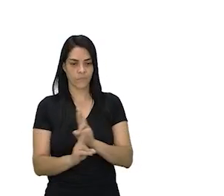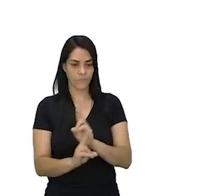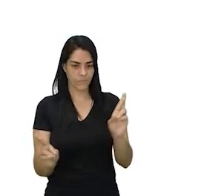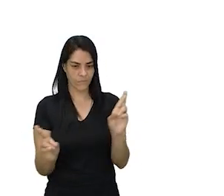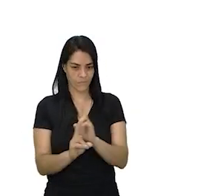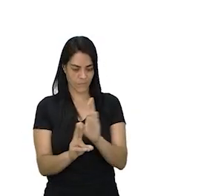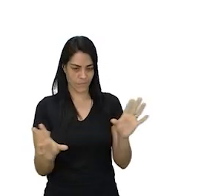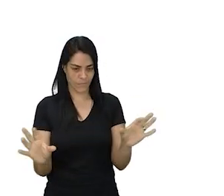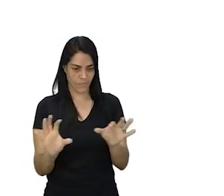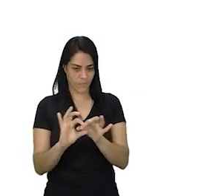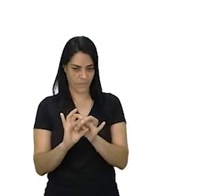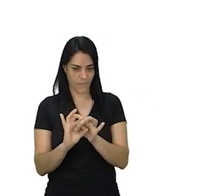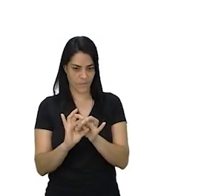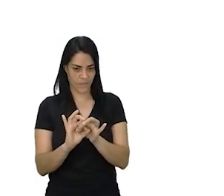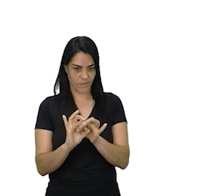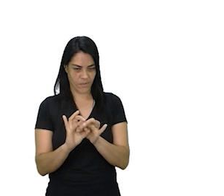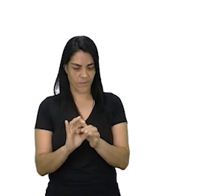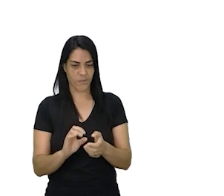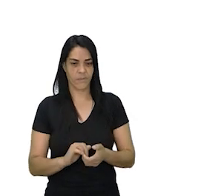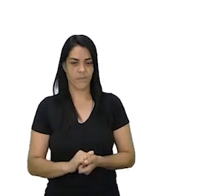entre,